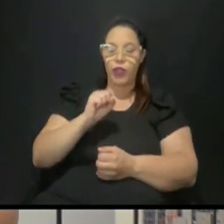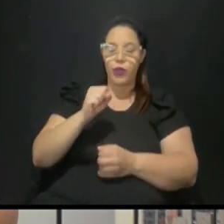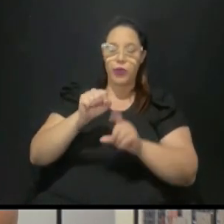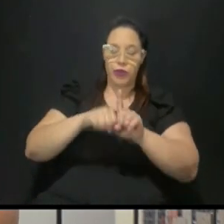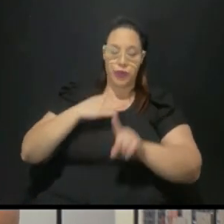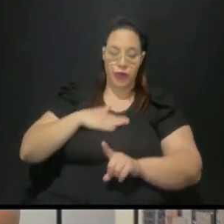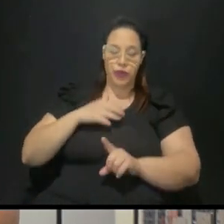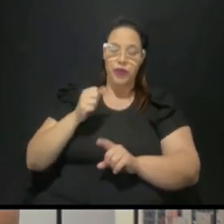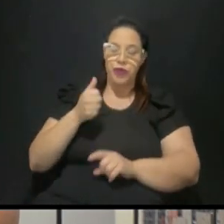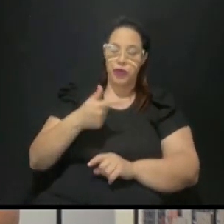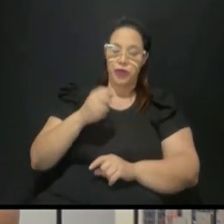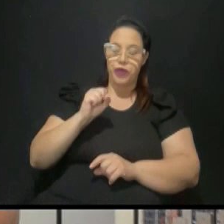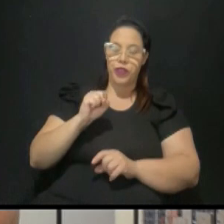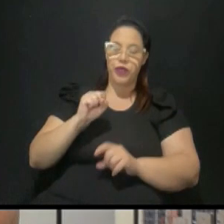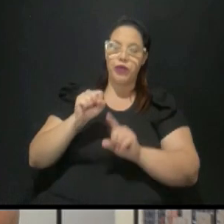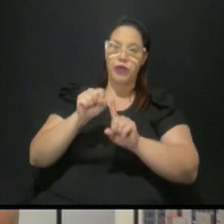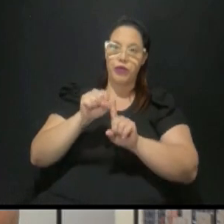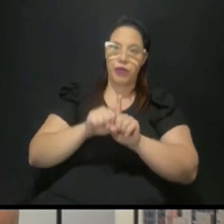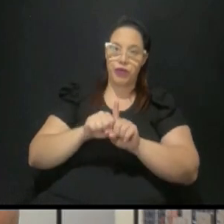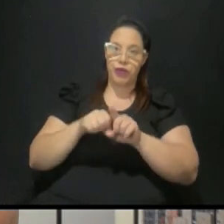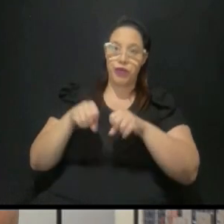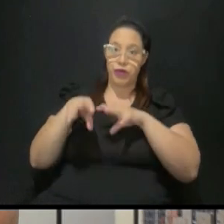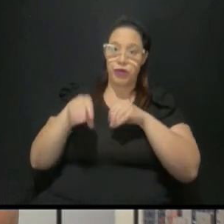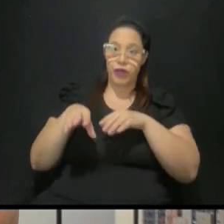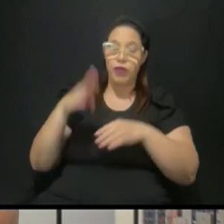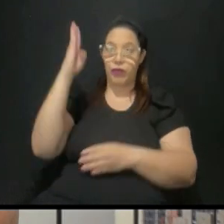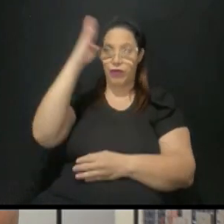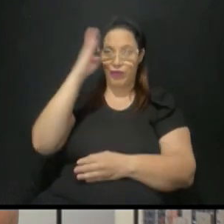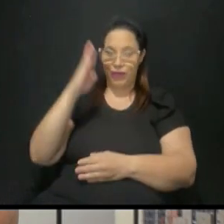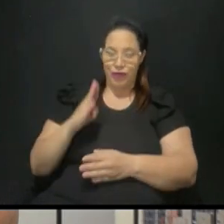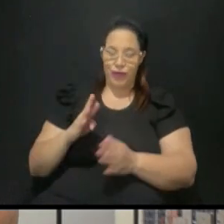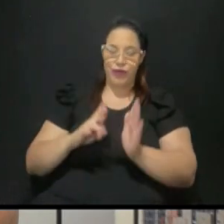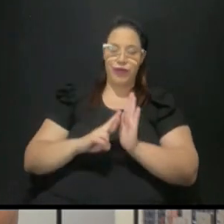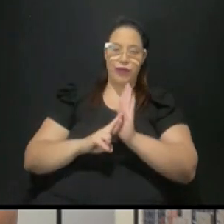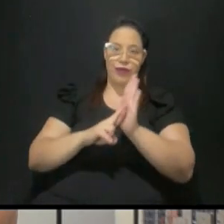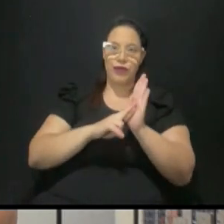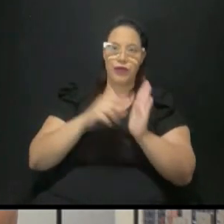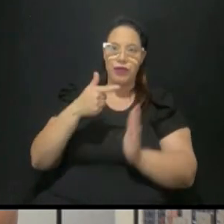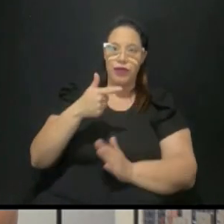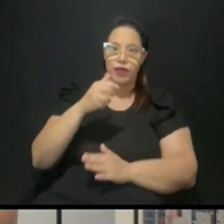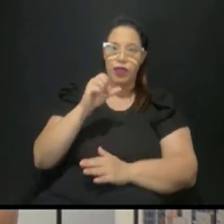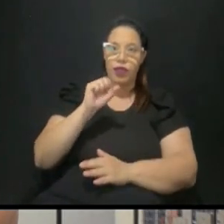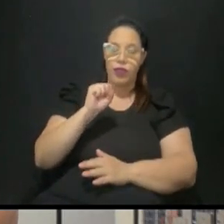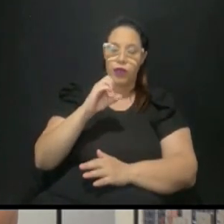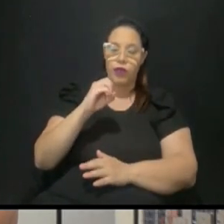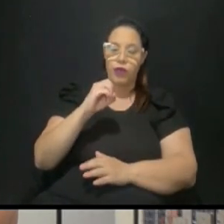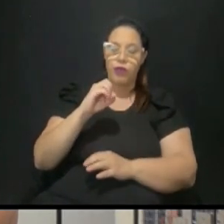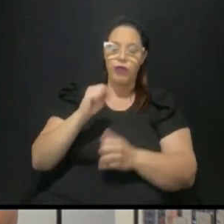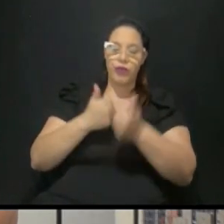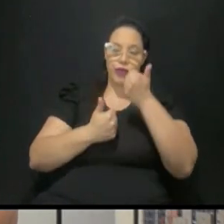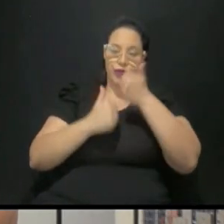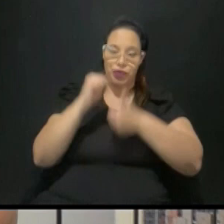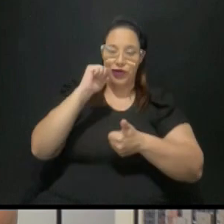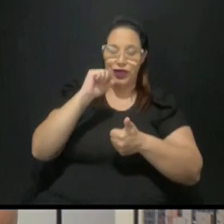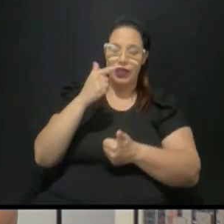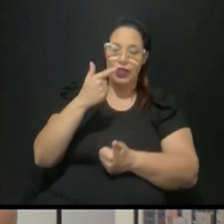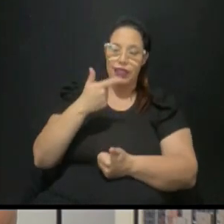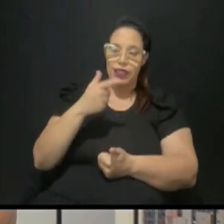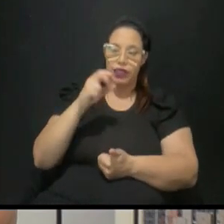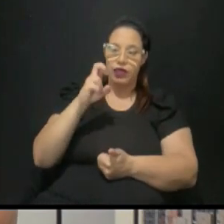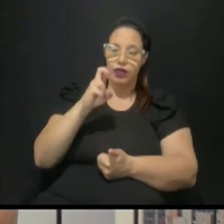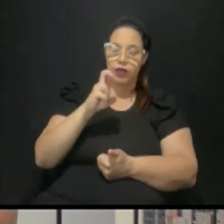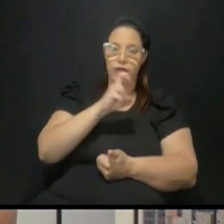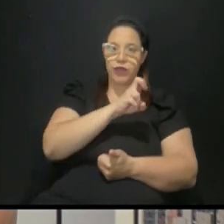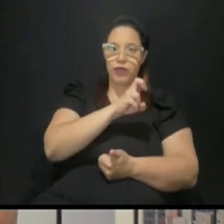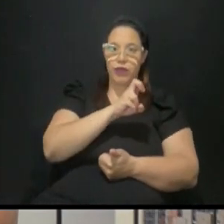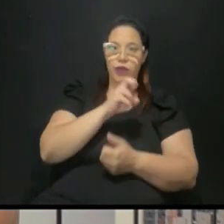francesa. Neste ano, o Brasil será representado por 280 atletas, sendo 255 com deficiência de